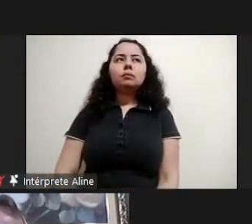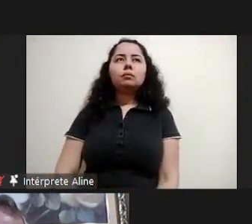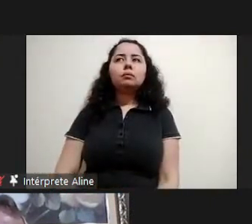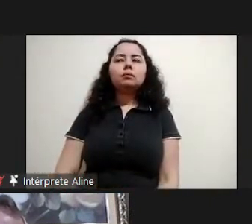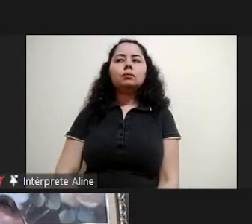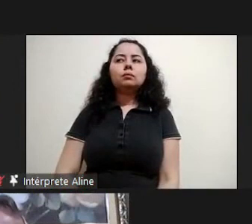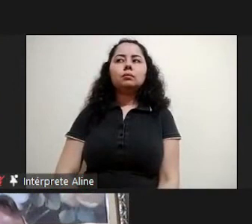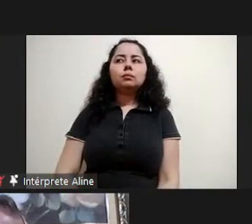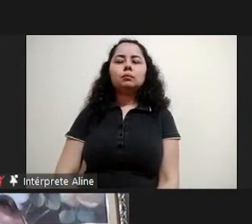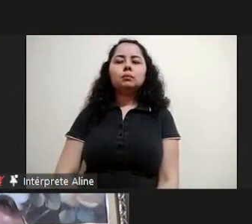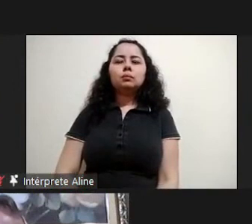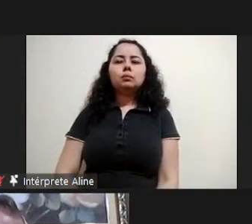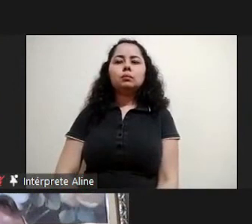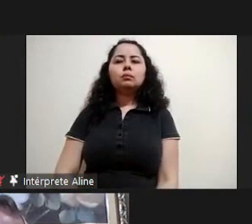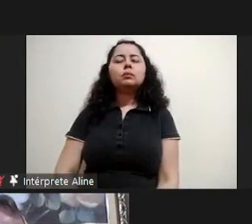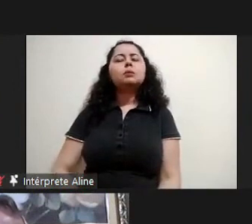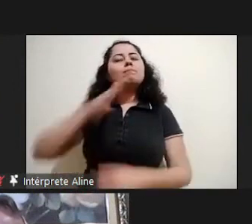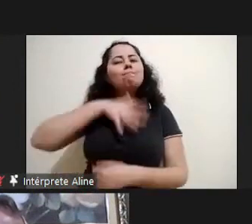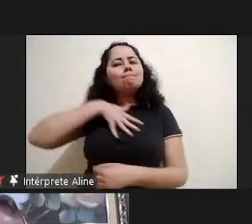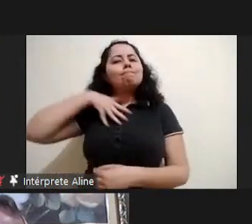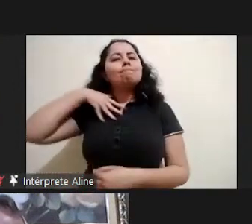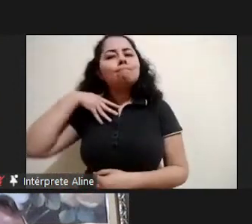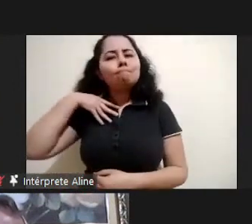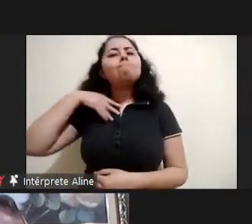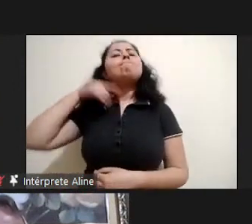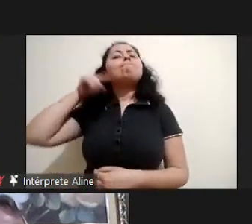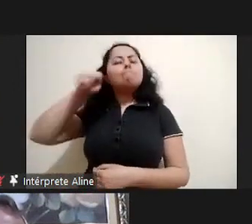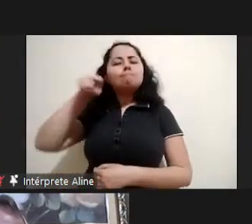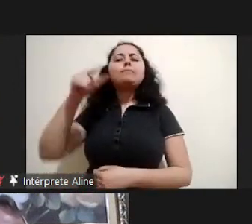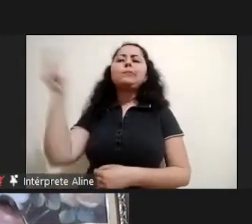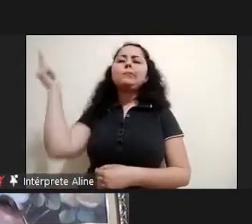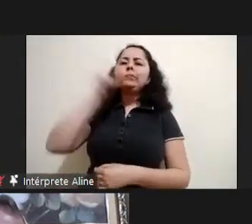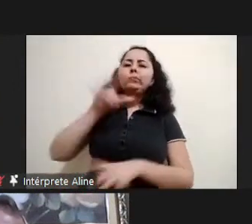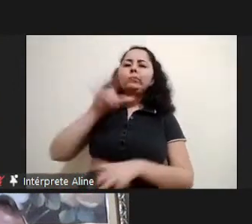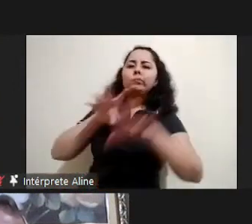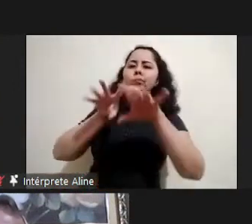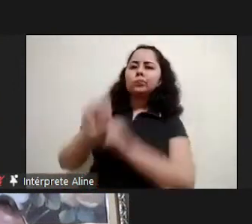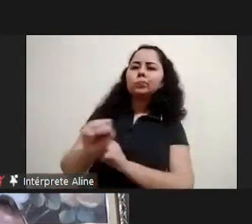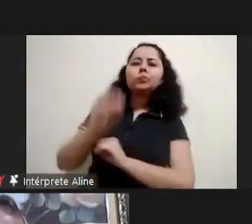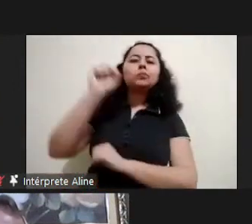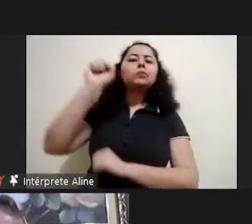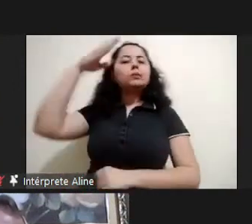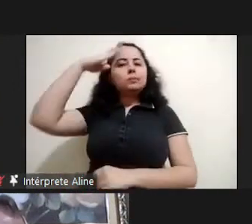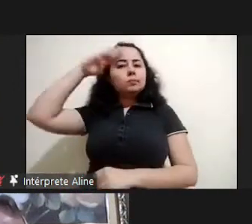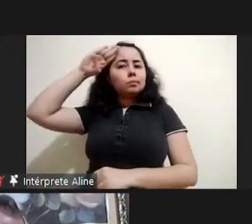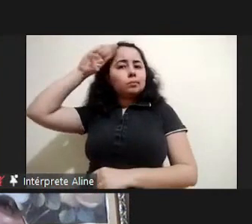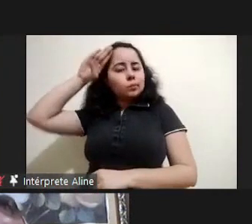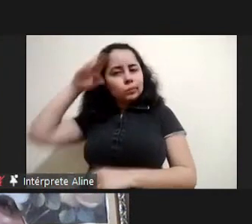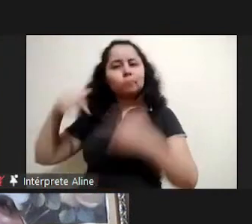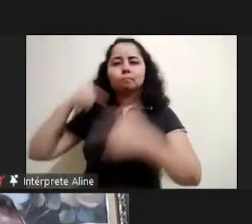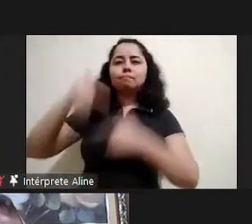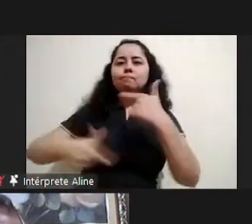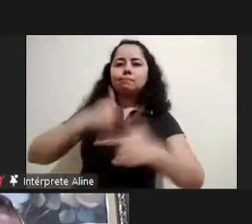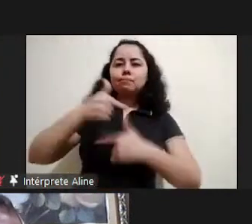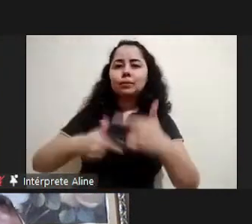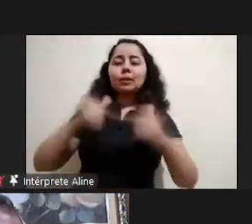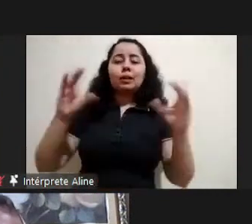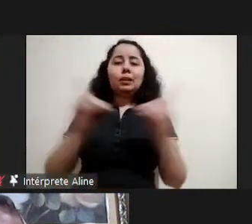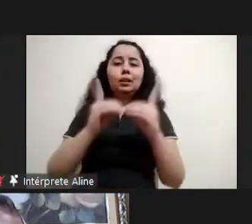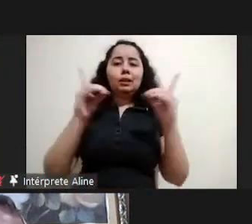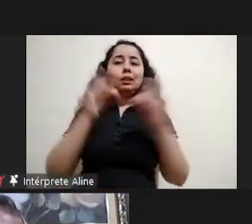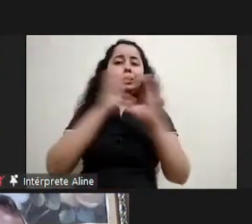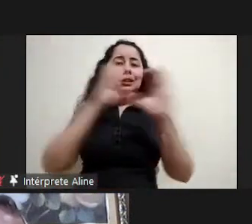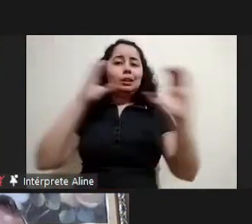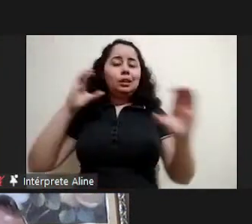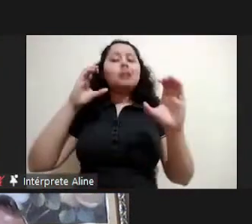Com muita satisfação, terminou sua vida acadêmica, desenvolvendo suas atividades didáticas nos cursos de Engenharia Civil, Engenharia Ambiental e